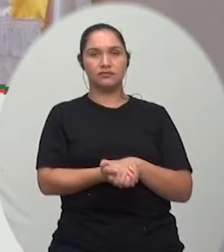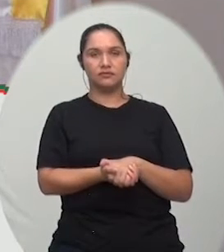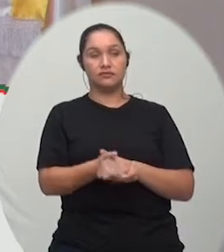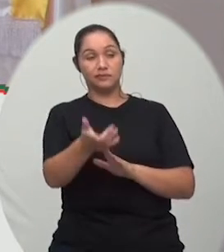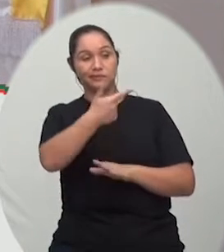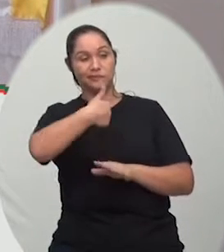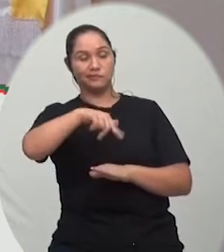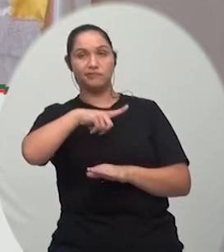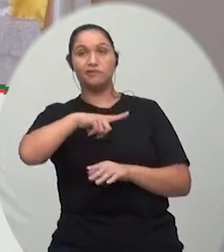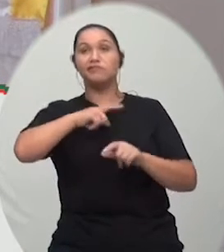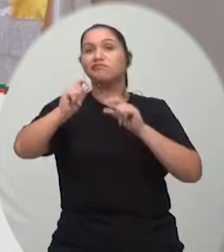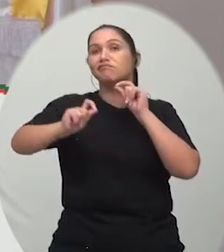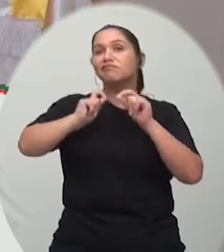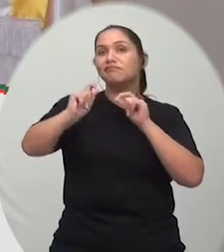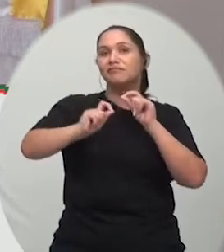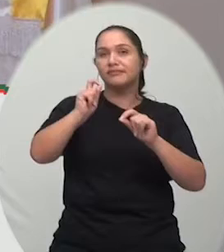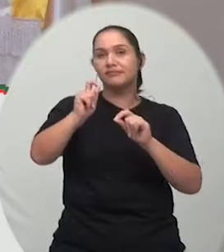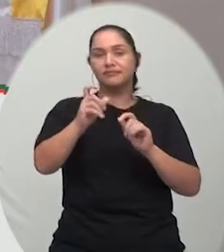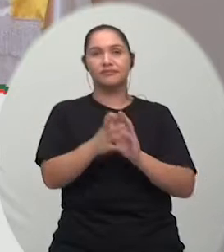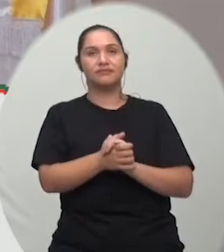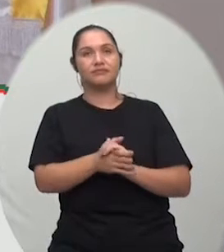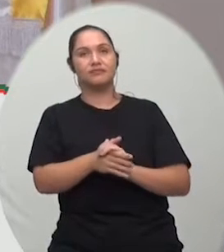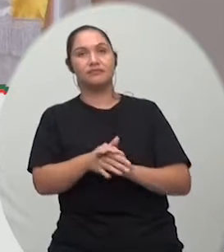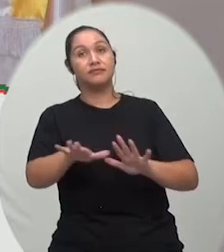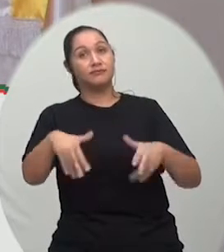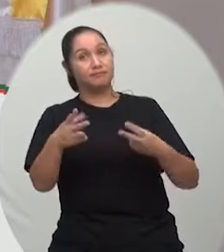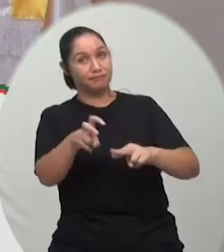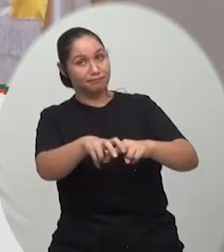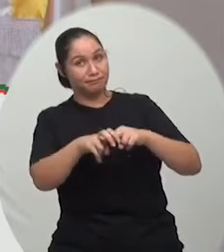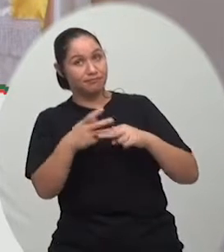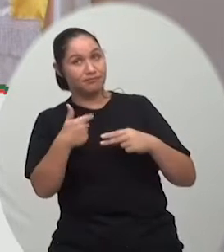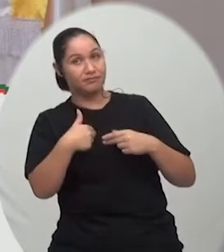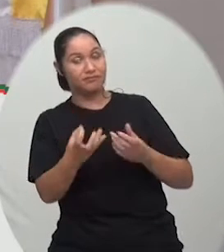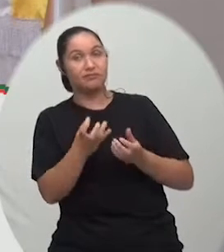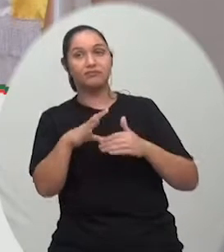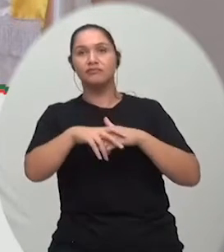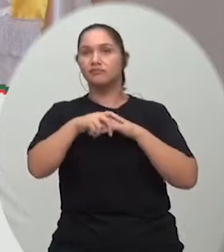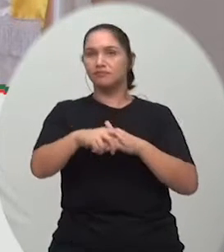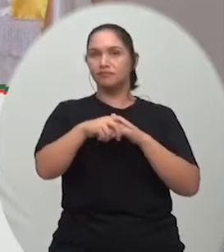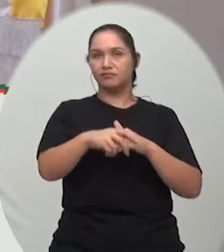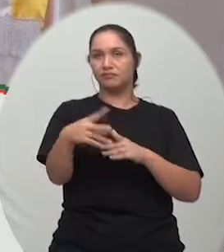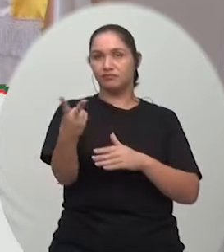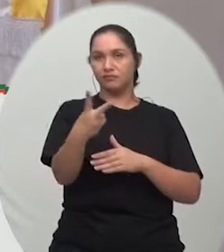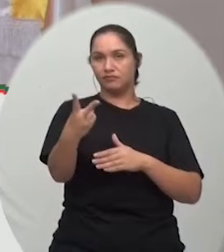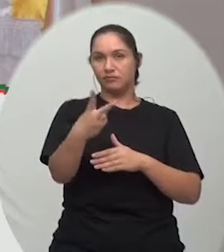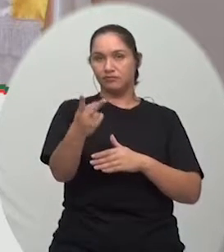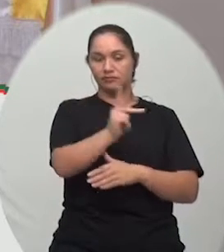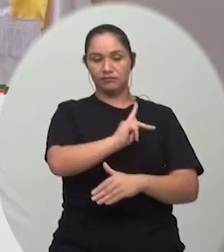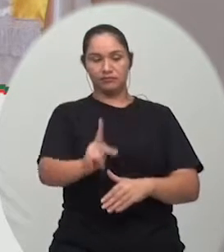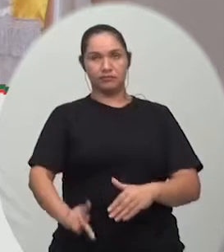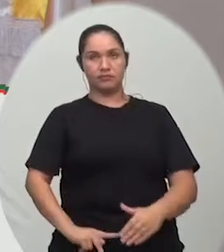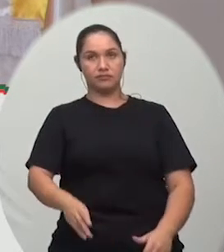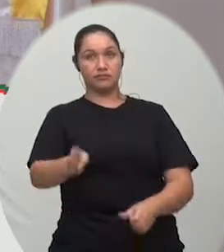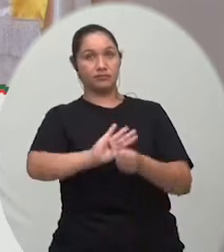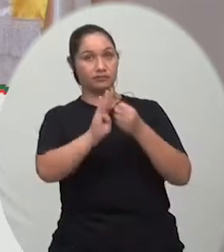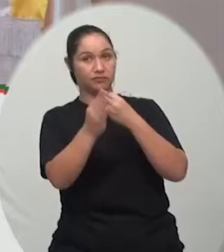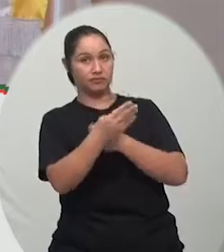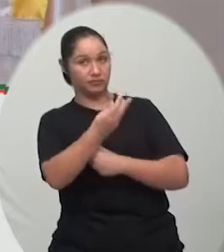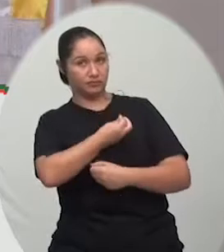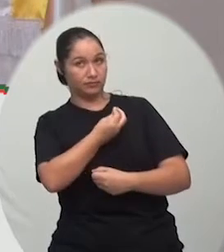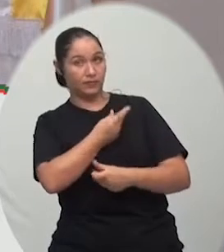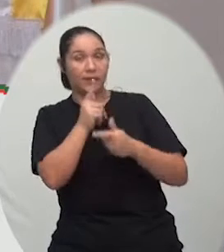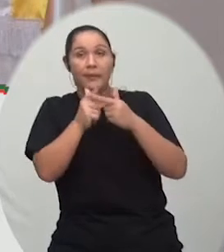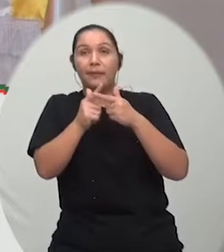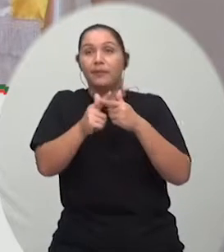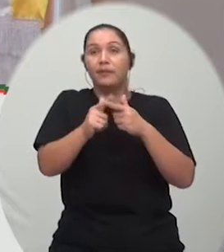nós temos que... E aí, por isso que eu fiz questão de cumprimentar os dois presidentes de bairro que estão ali, porque